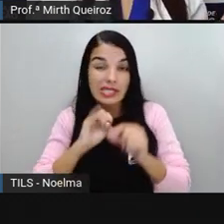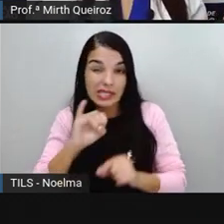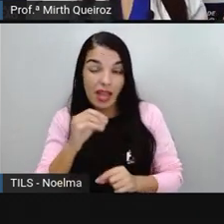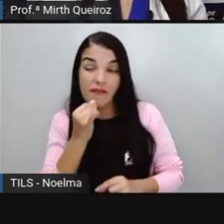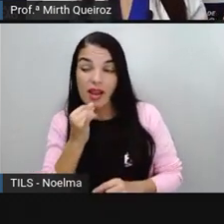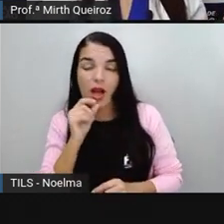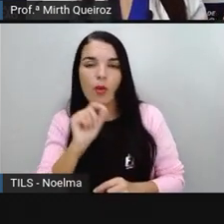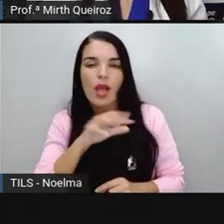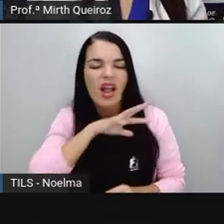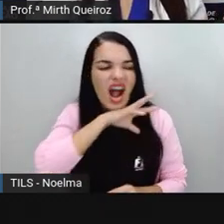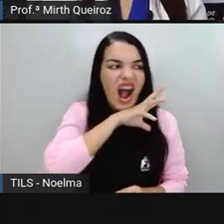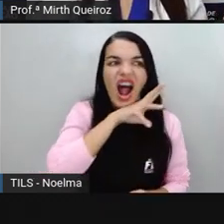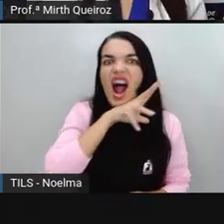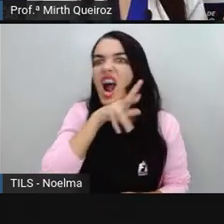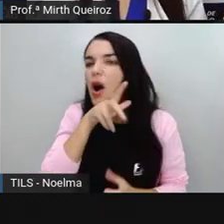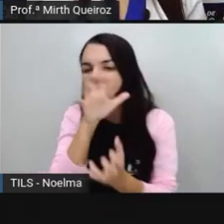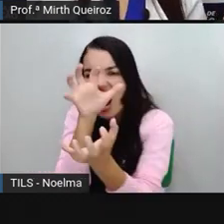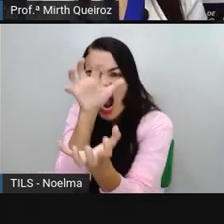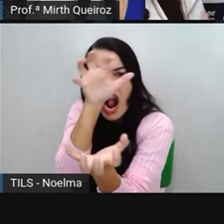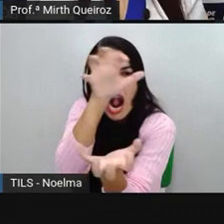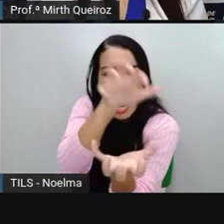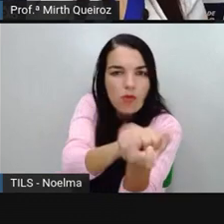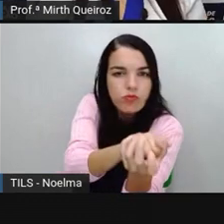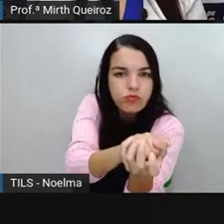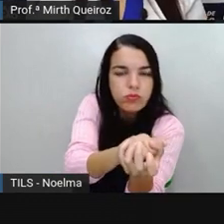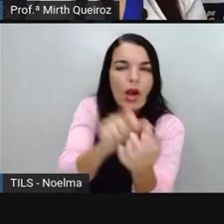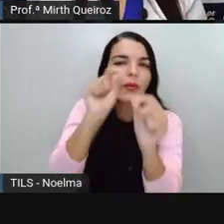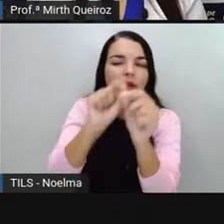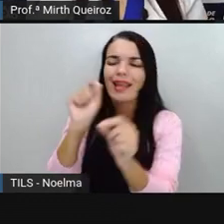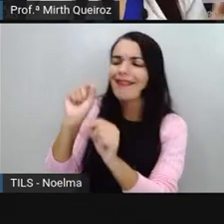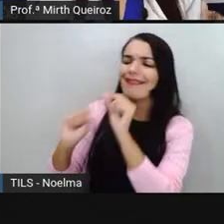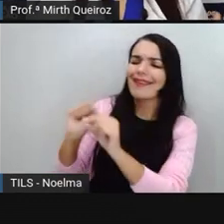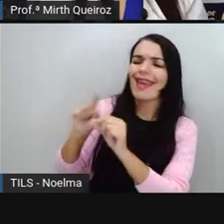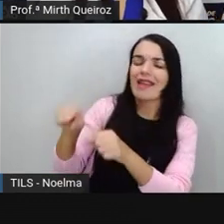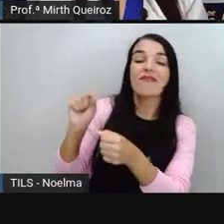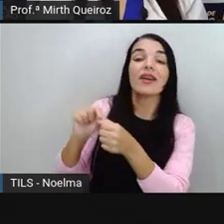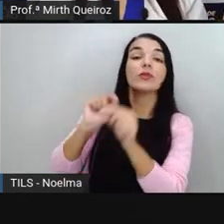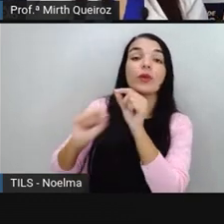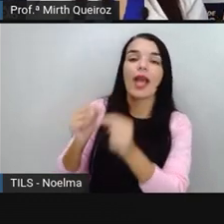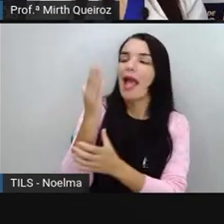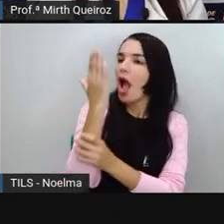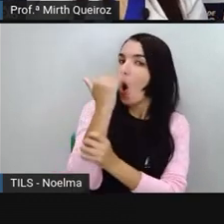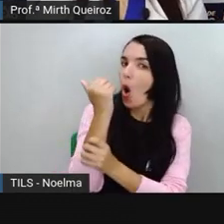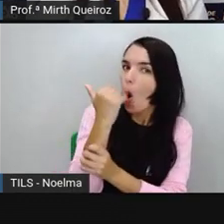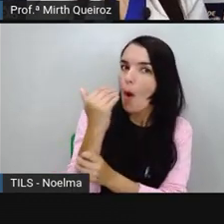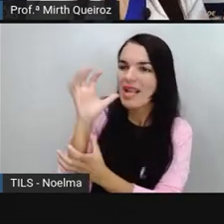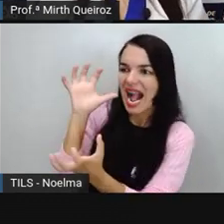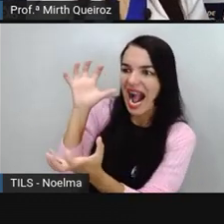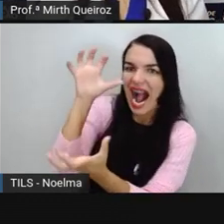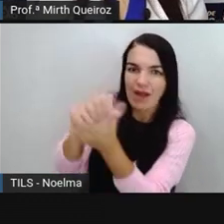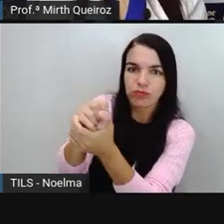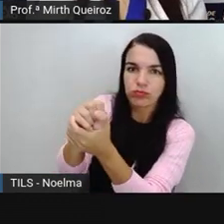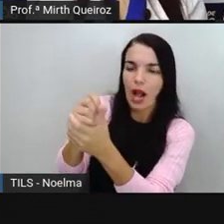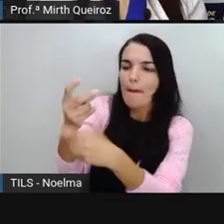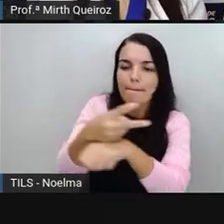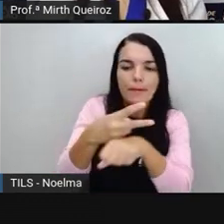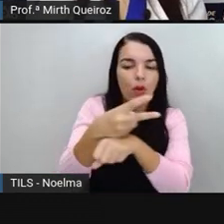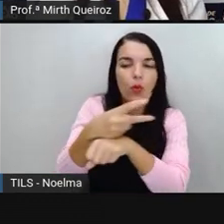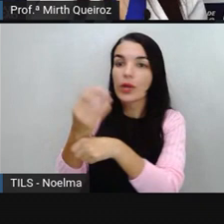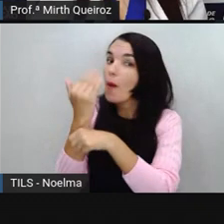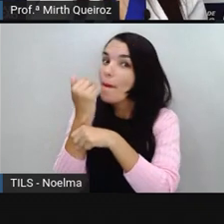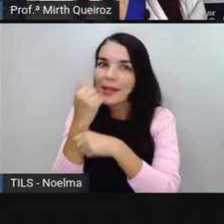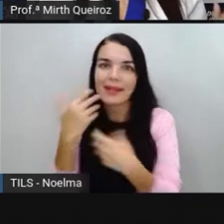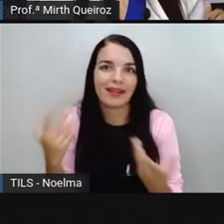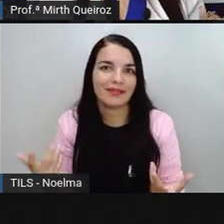um predador. Predador é quem é o leão, né? O que, que ele faz? Ele procura presas,